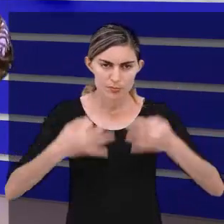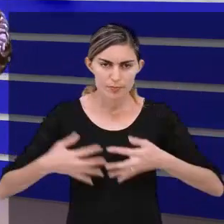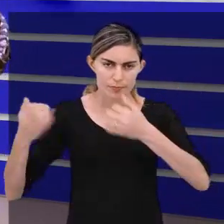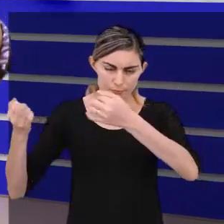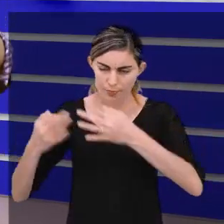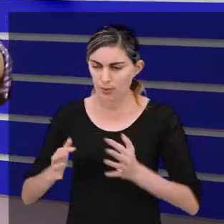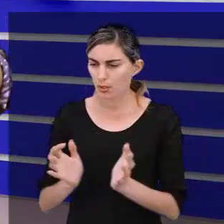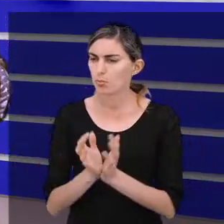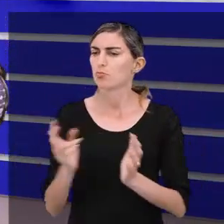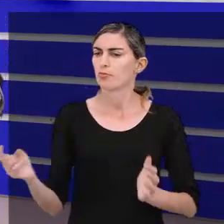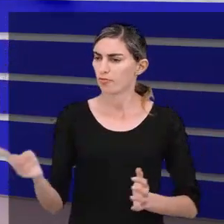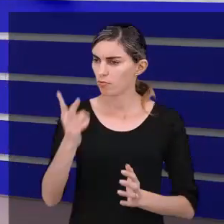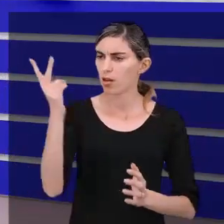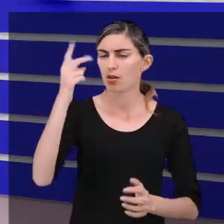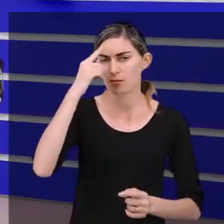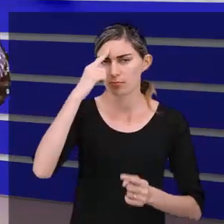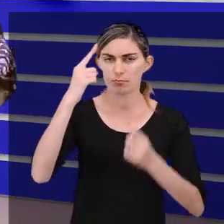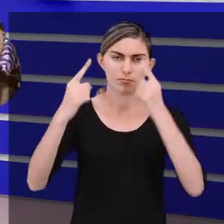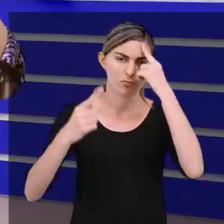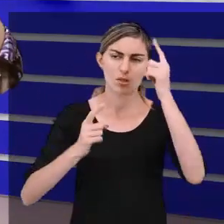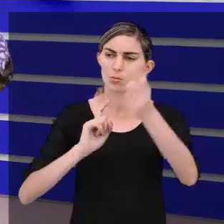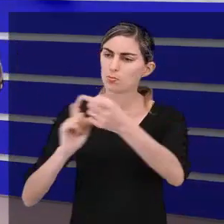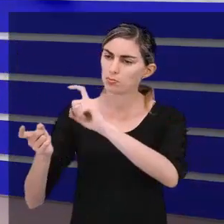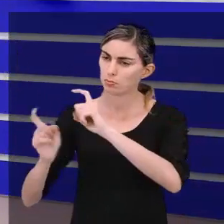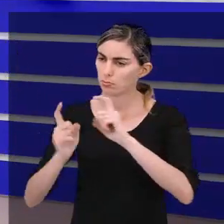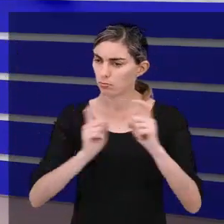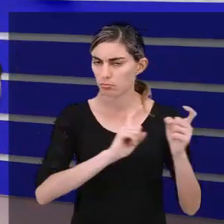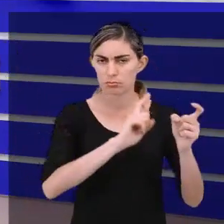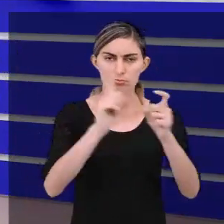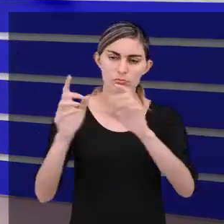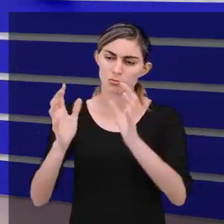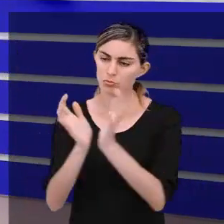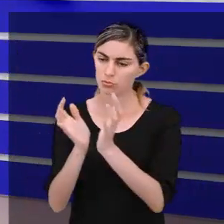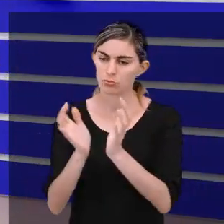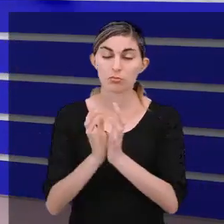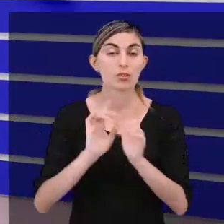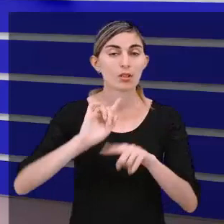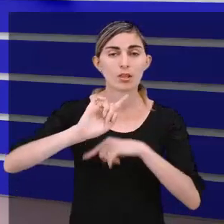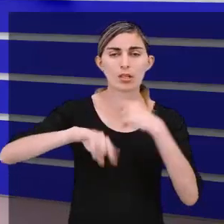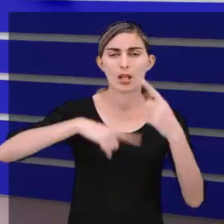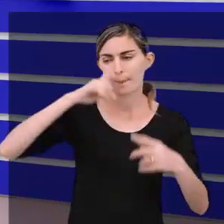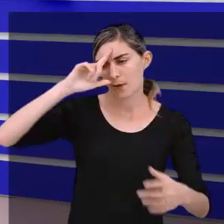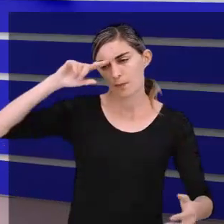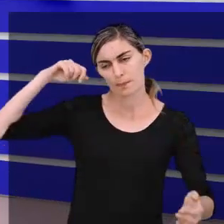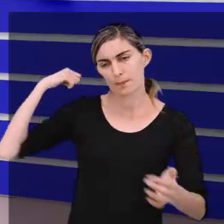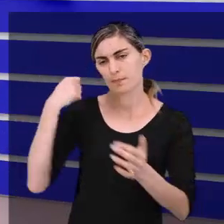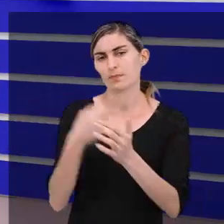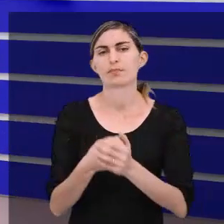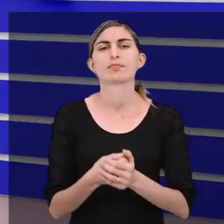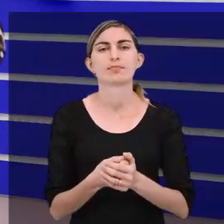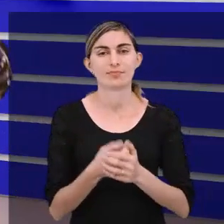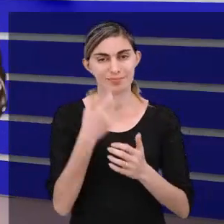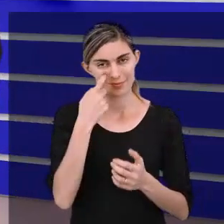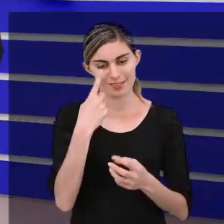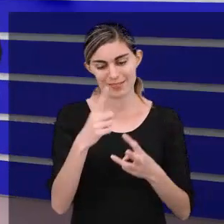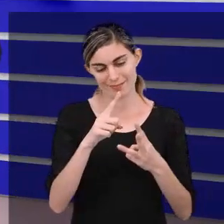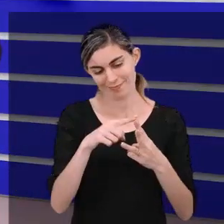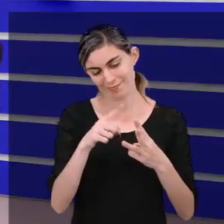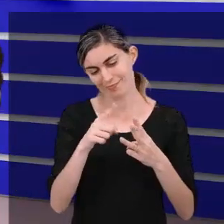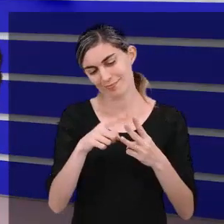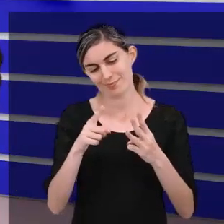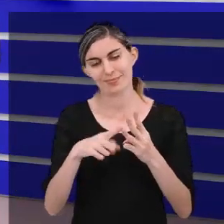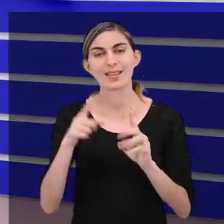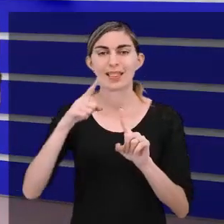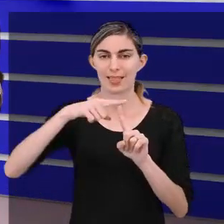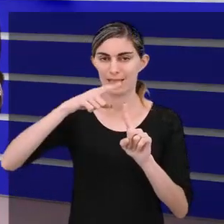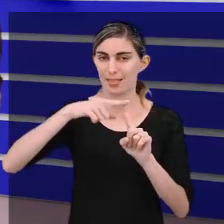equipe, valoriza as ideias, discute com a equipe para a tomada de decisão. Vejam que são 3